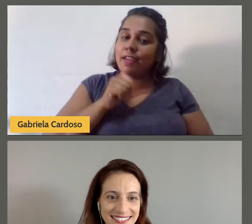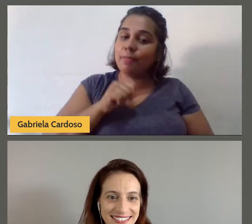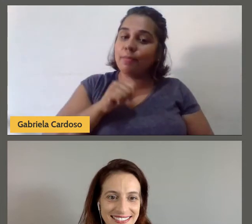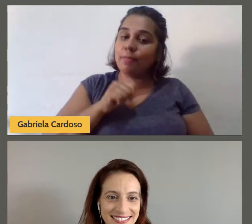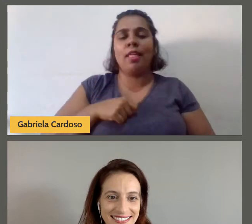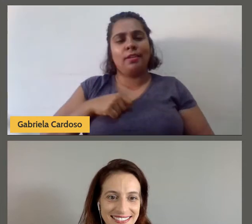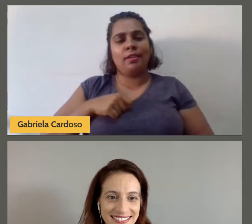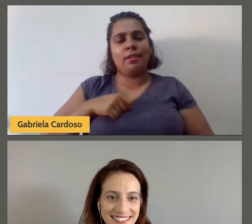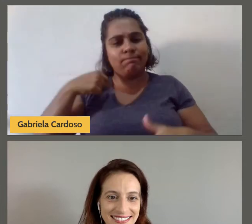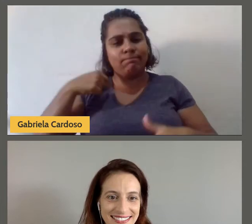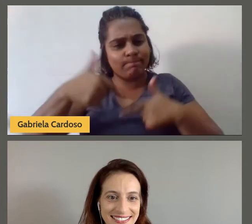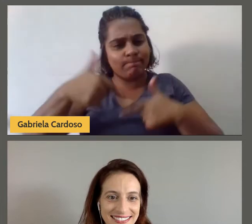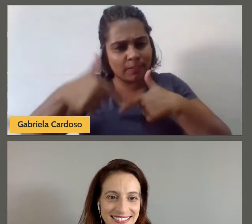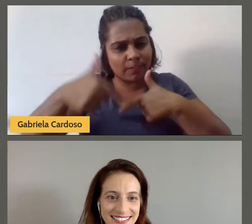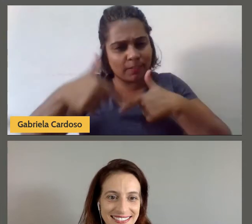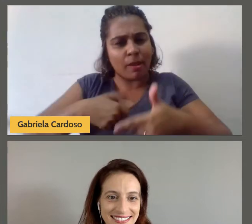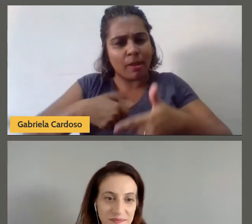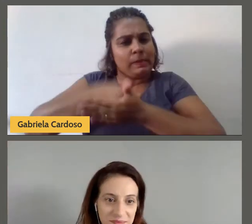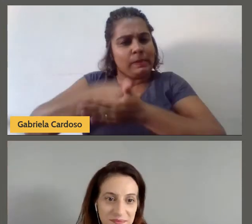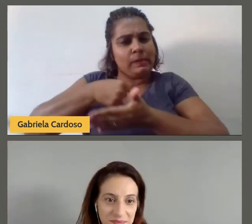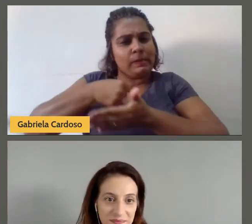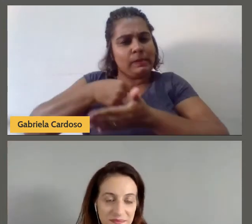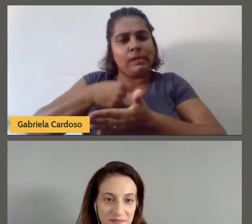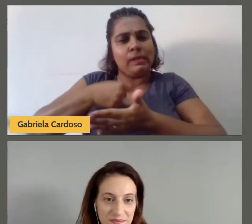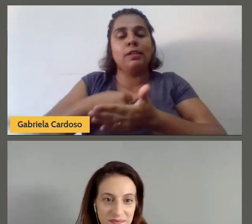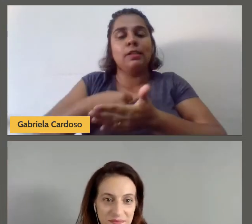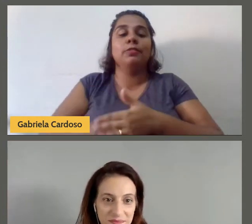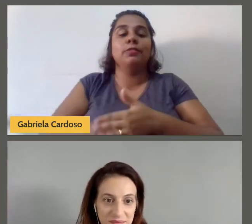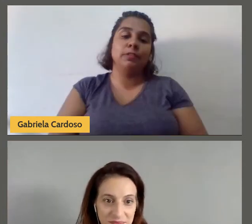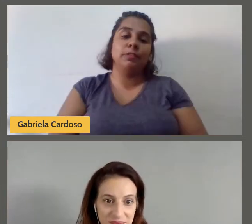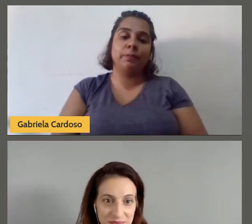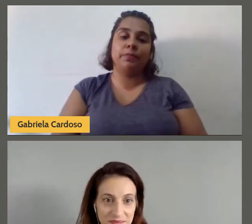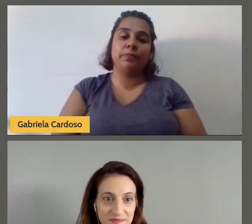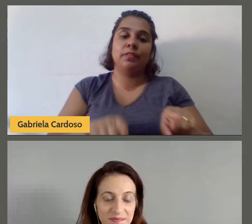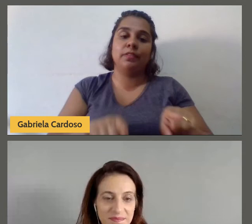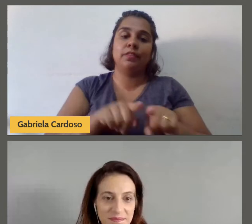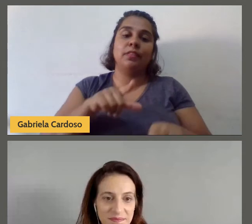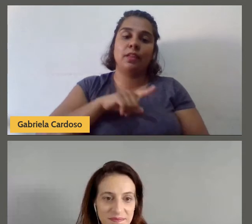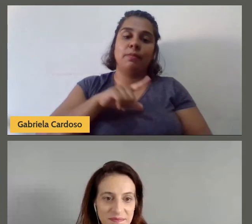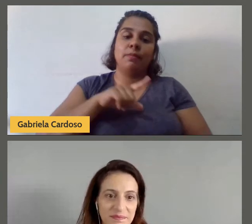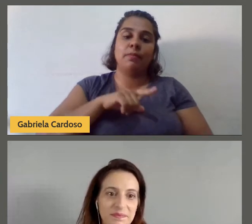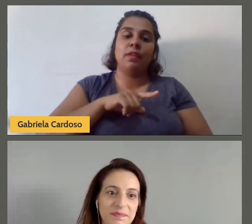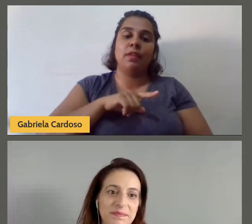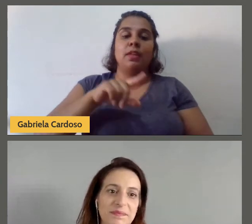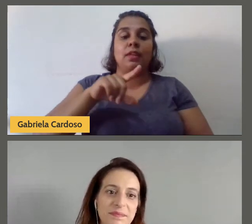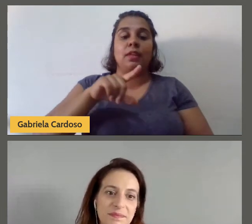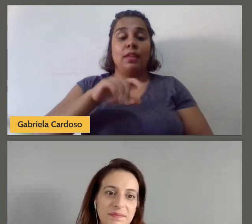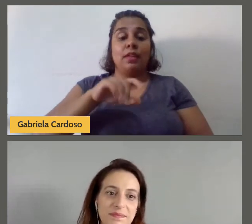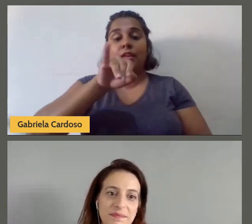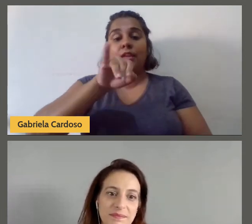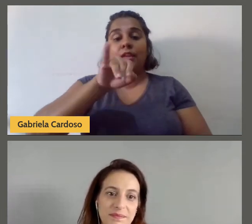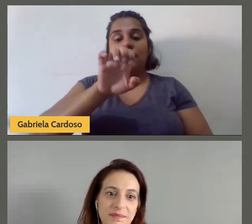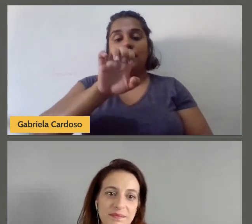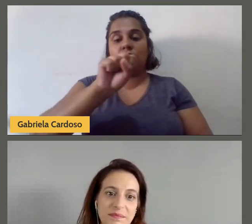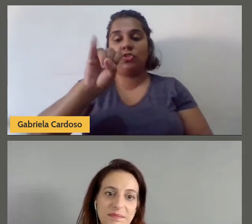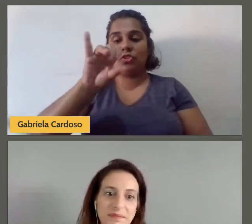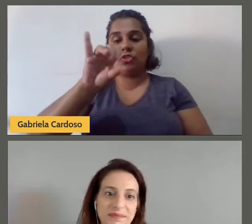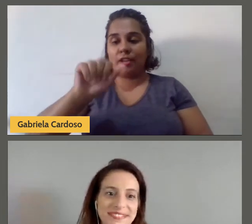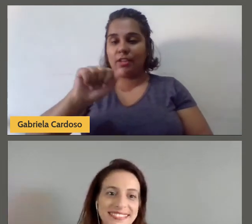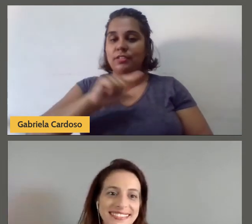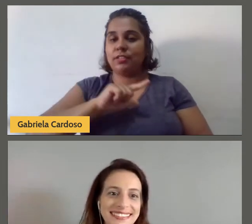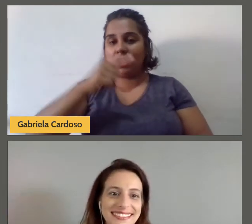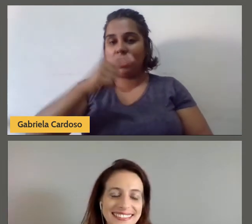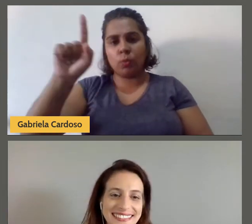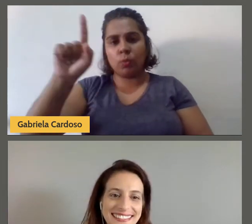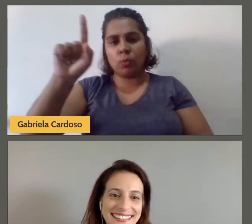Então, a gente vê muito isso. Tem a Jéssica da Uganda, que também é uma história parecida. enfim, histórias são